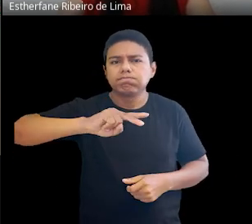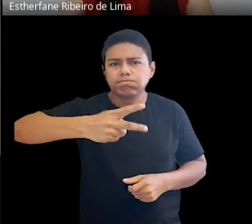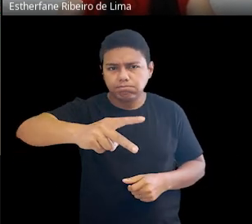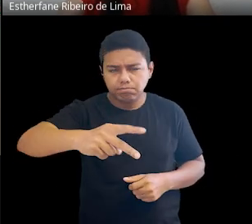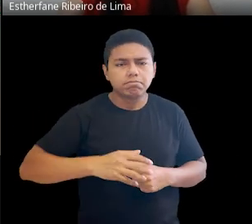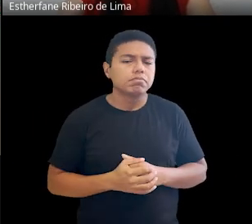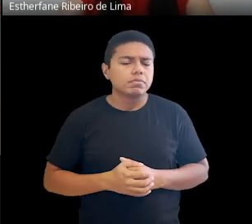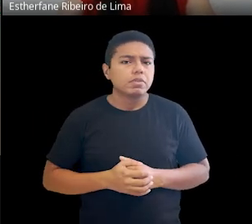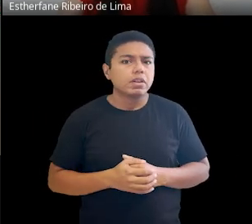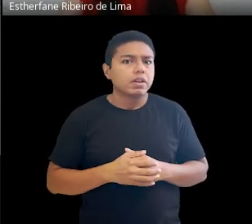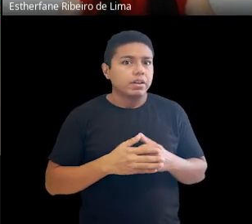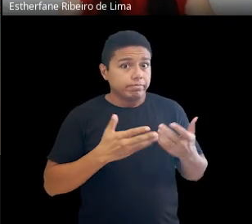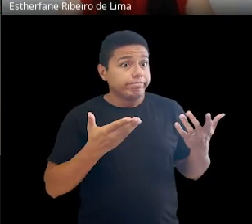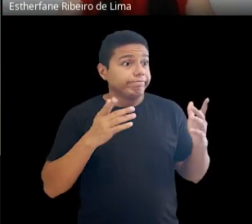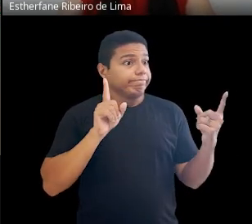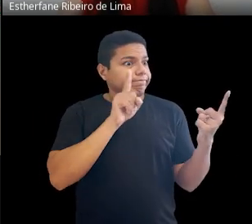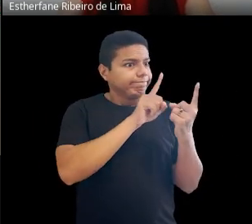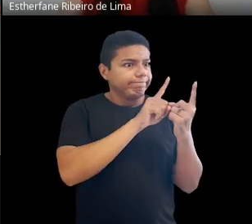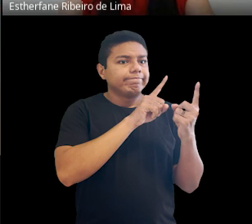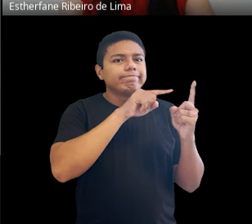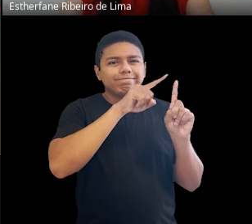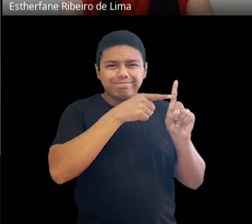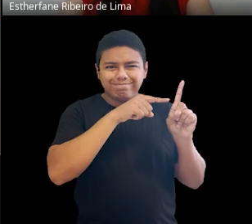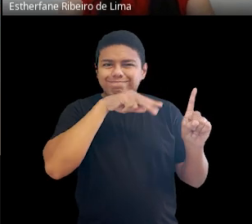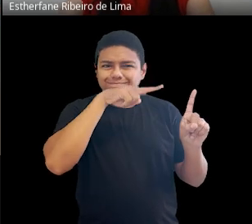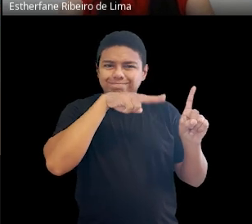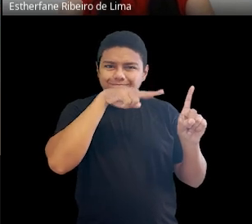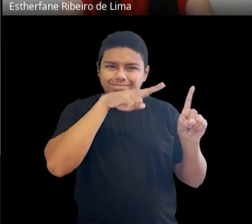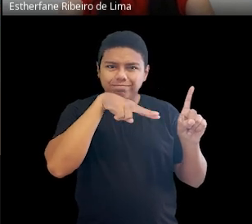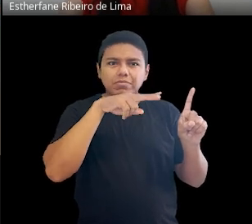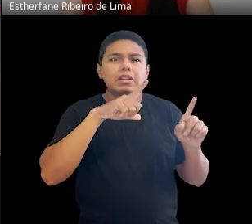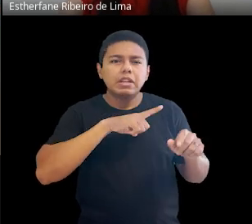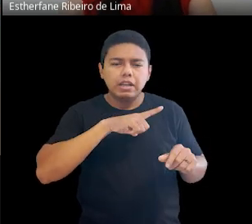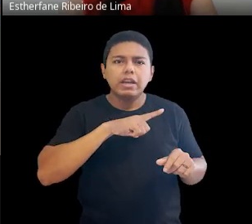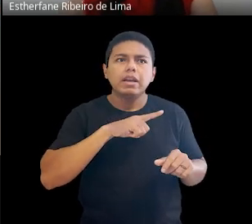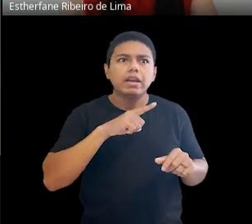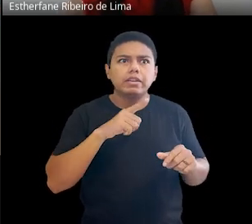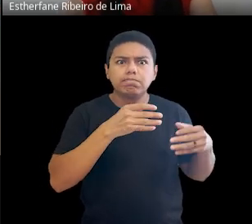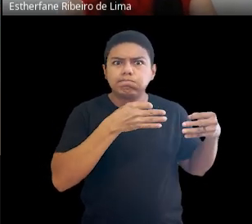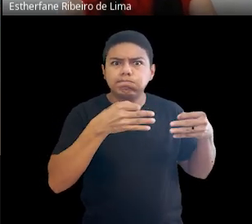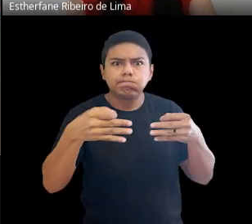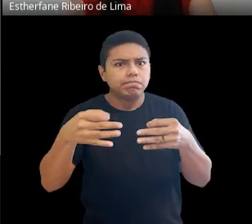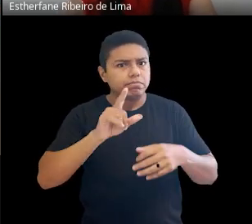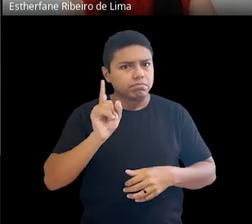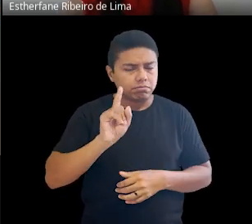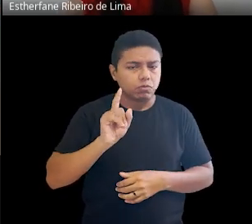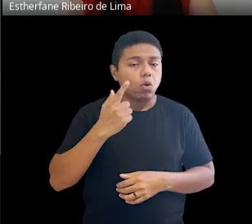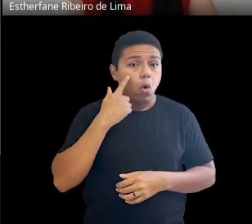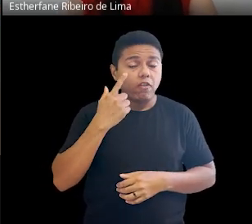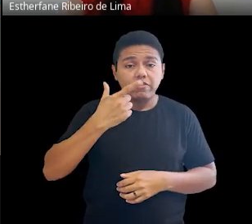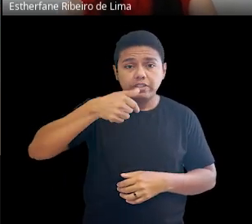Essas consultas de pré-natal sempre têm intervalos. Então, o que é o recomendado? Até a 27ª